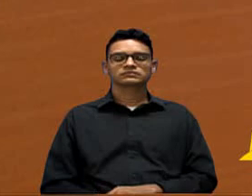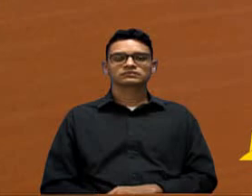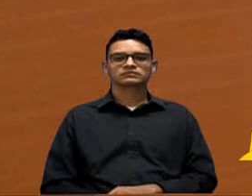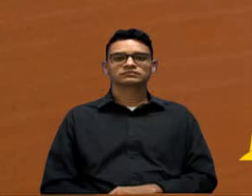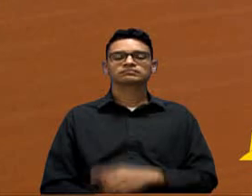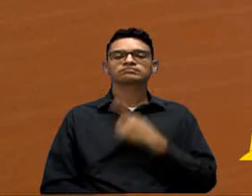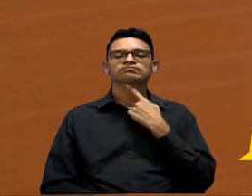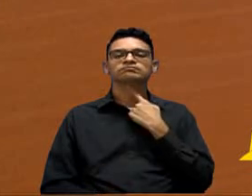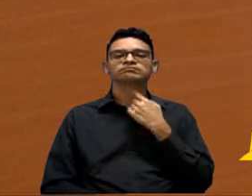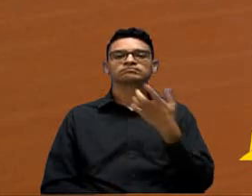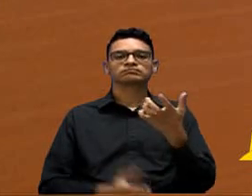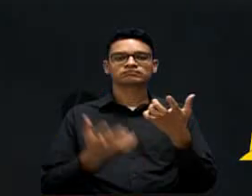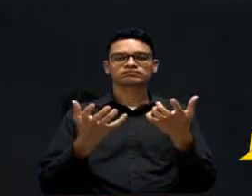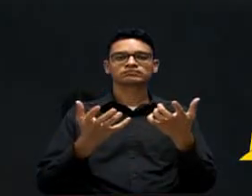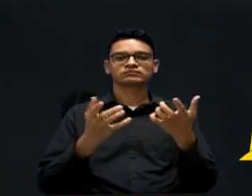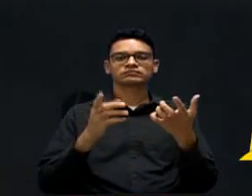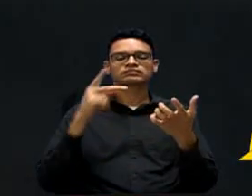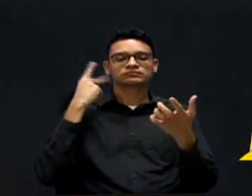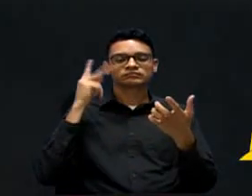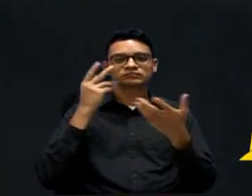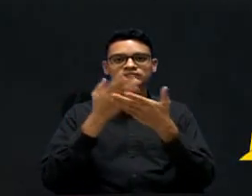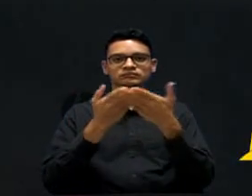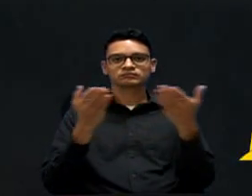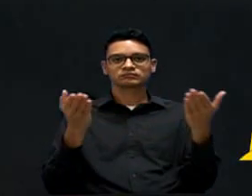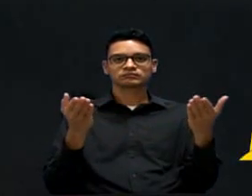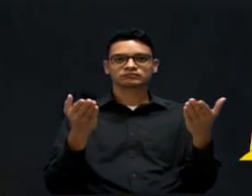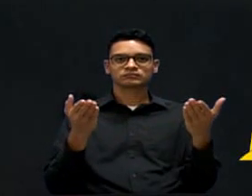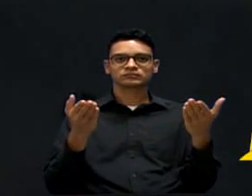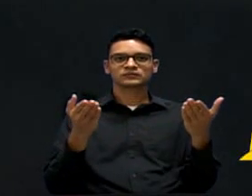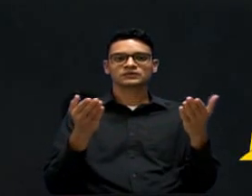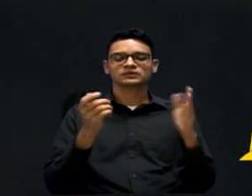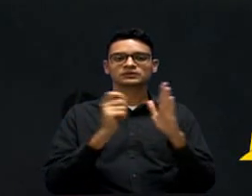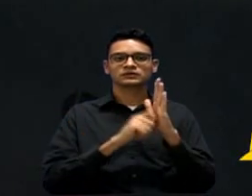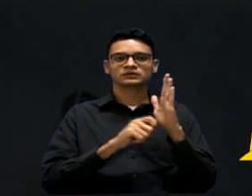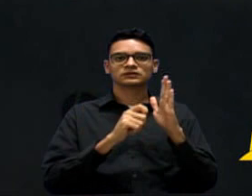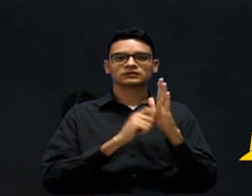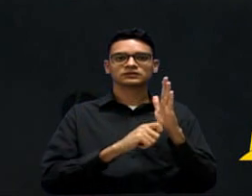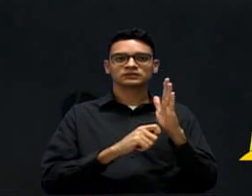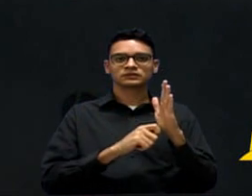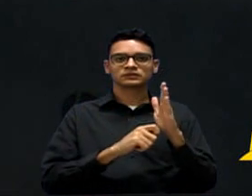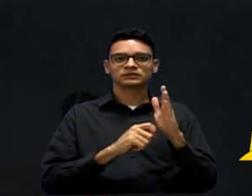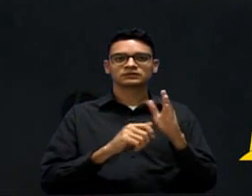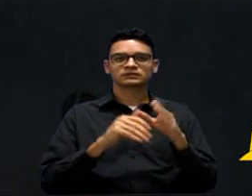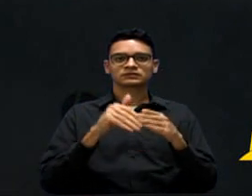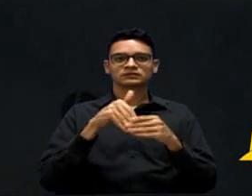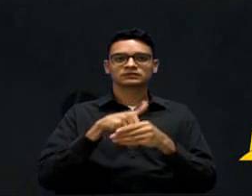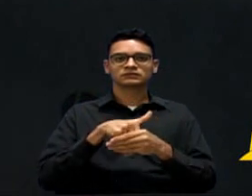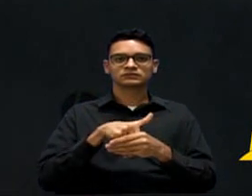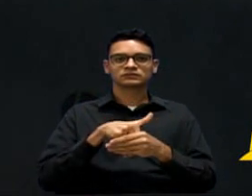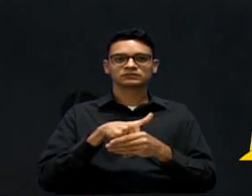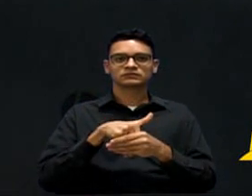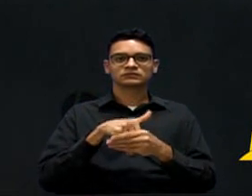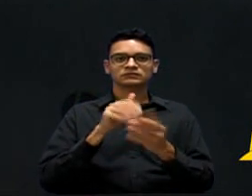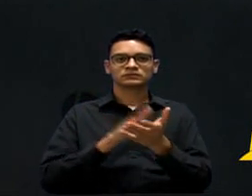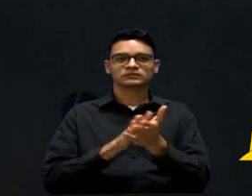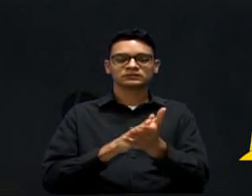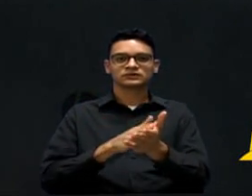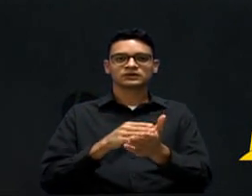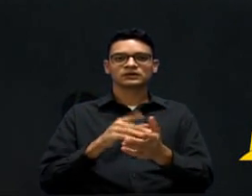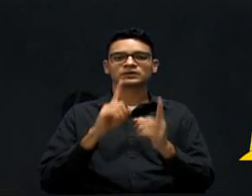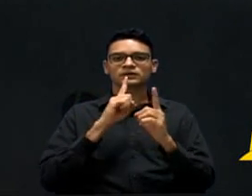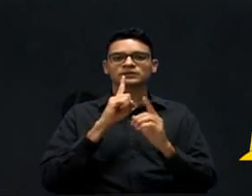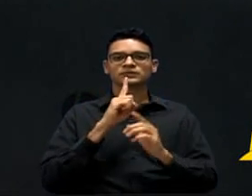Eu gostaria que os vereadores pudessem... Só a comissão de redação, eu gostaria de entregar um voto de congratulações pelo aniversário do nosso